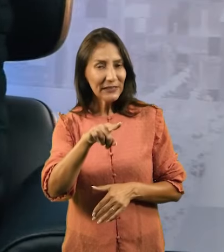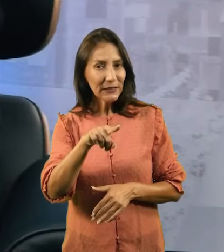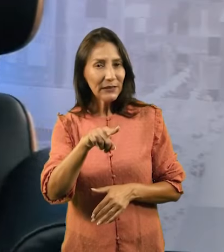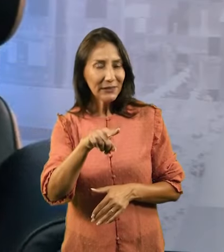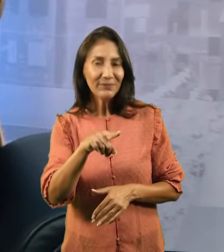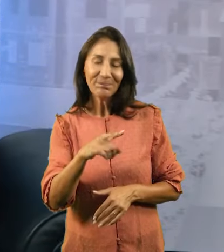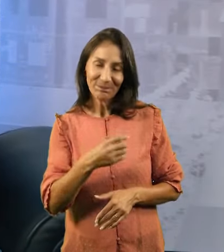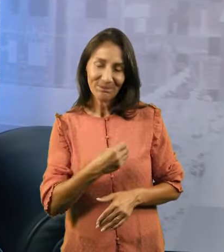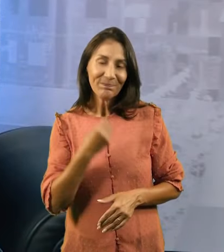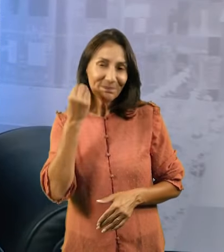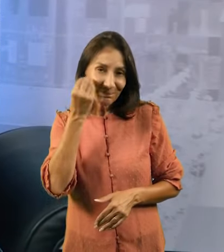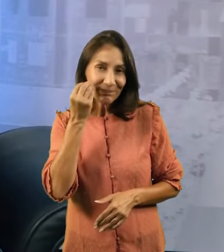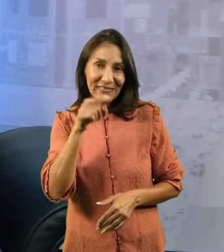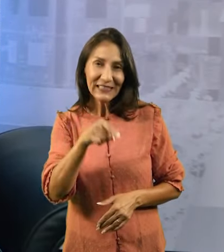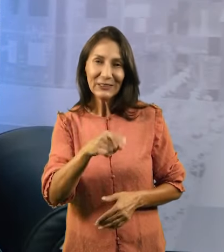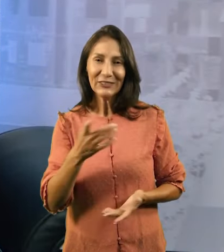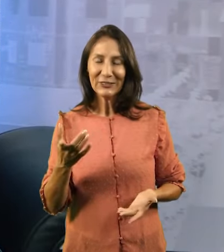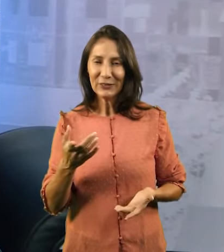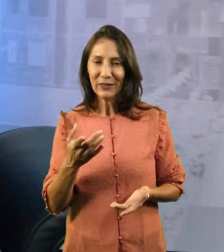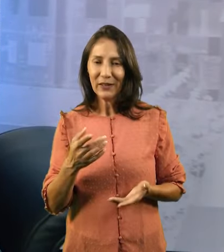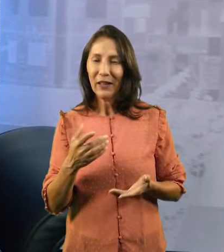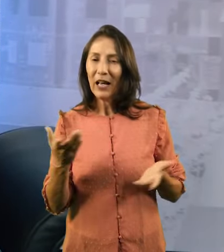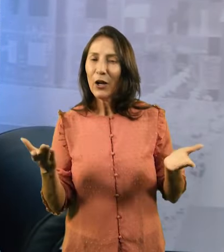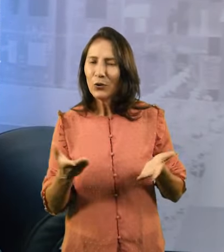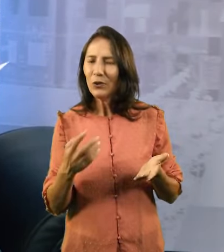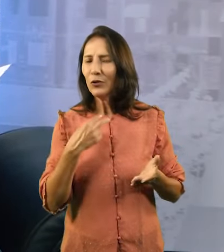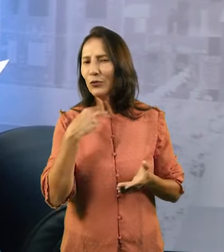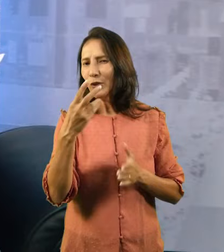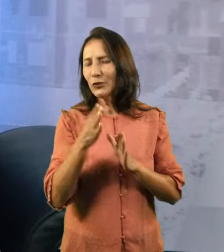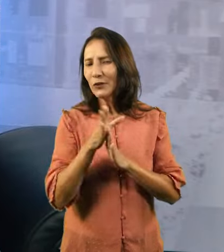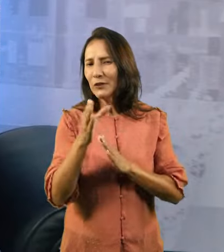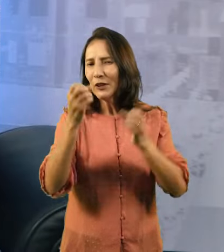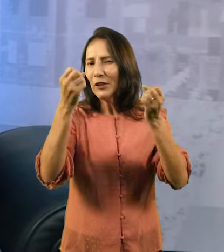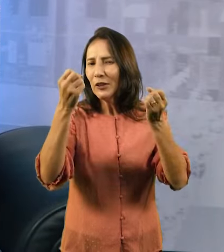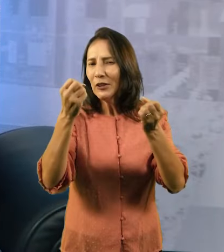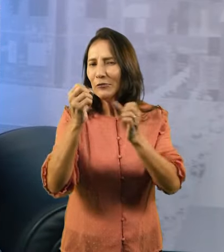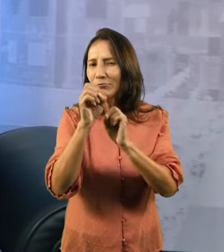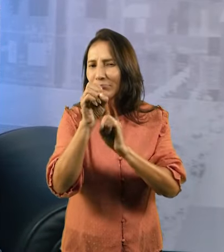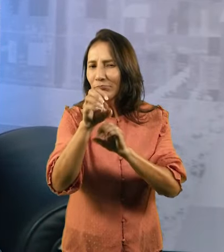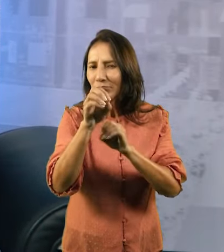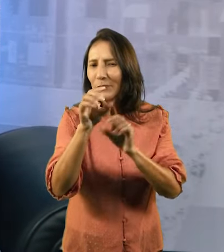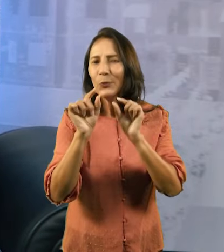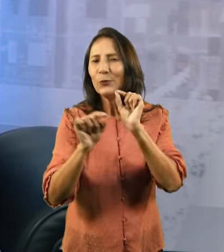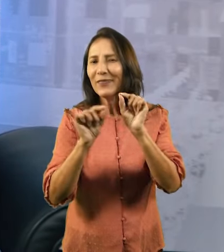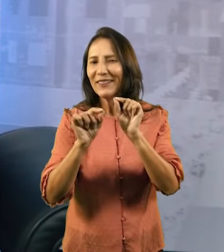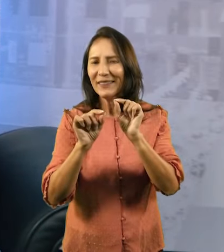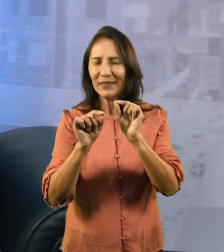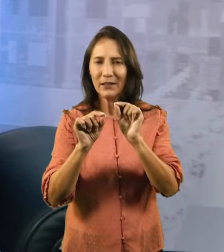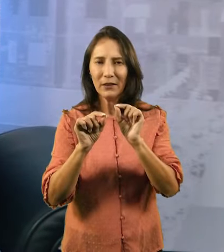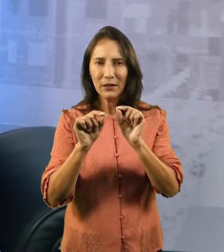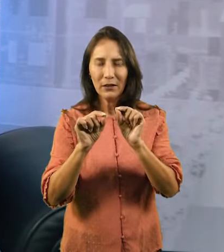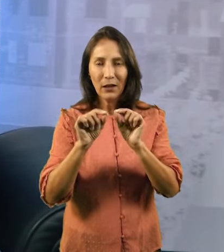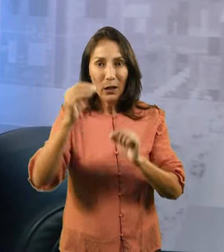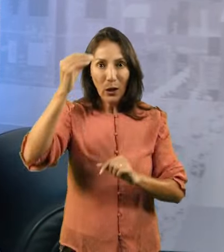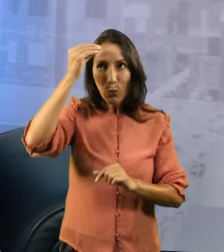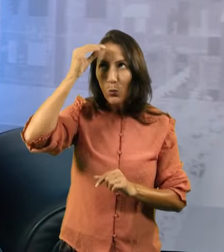isso. Vamos ver o que a Voz do Conselho nos fala. Primeiro, não podemos culpar a